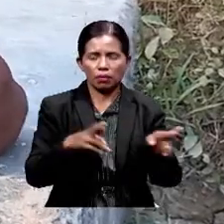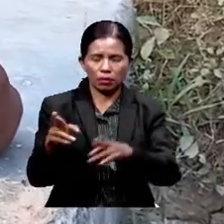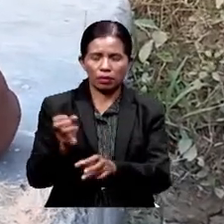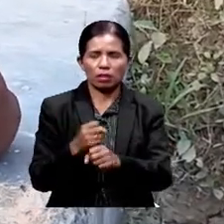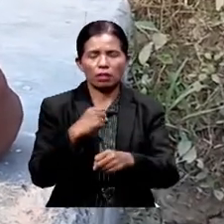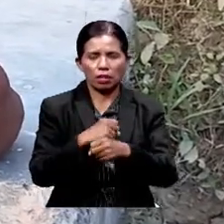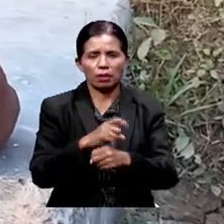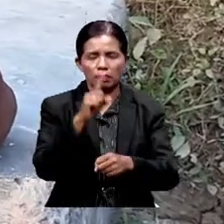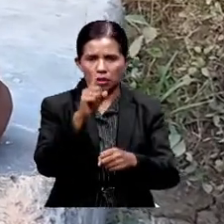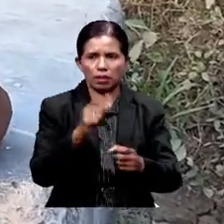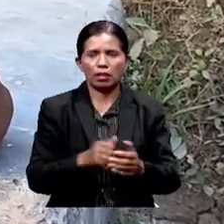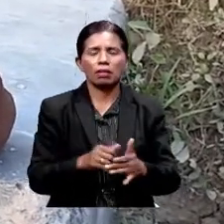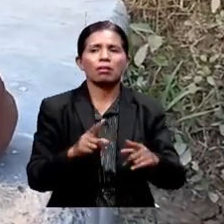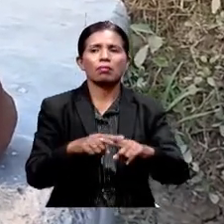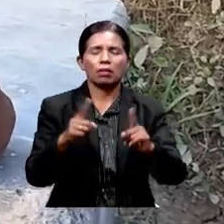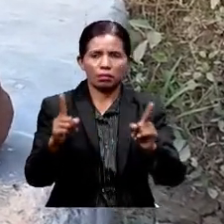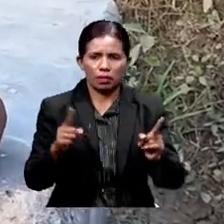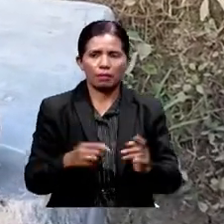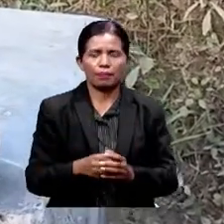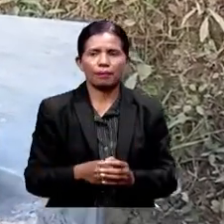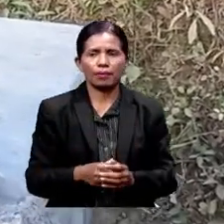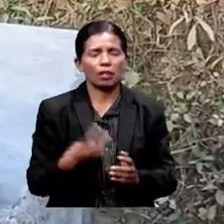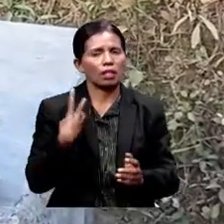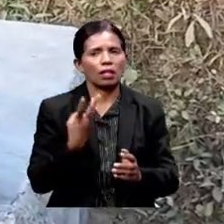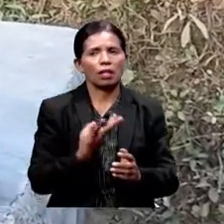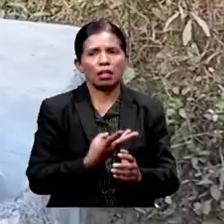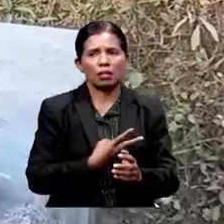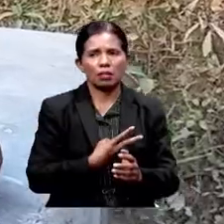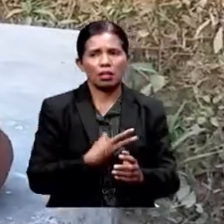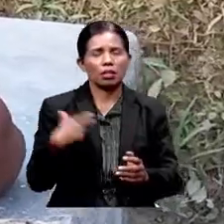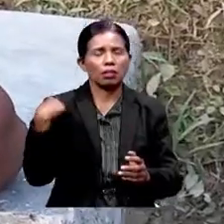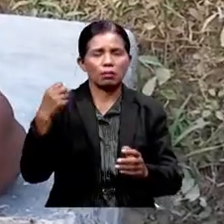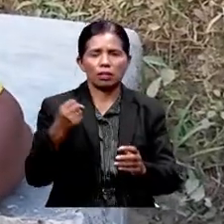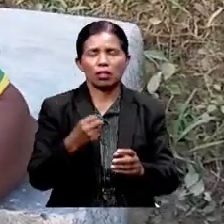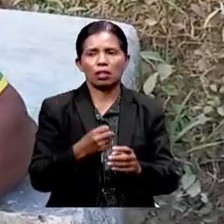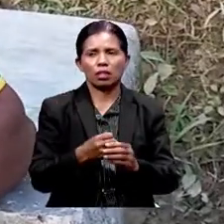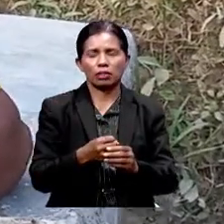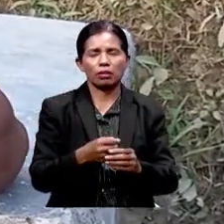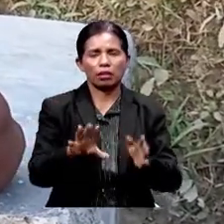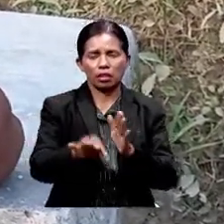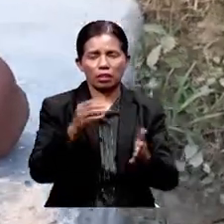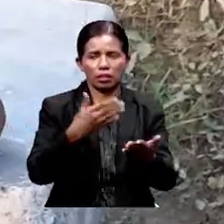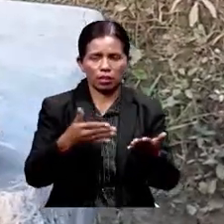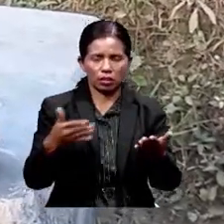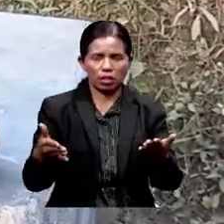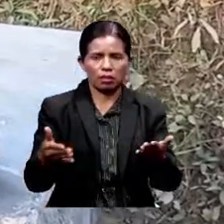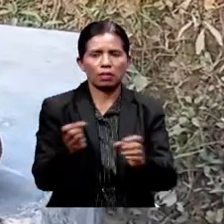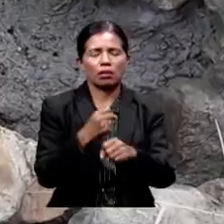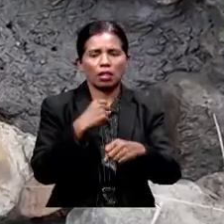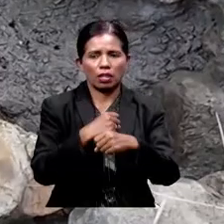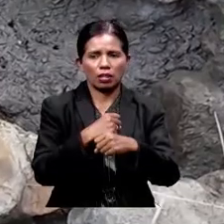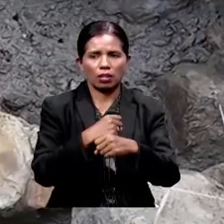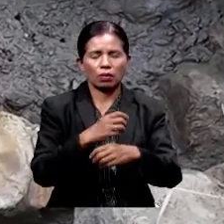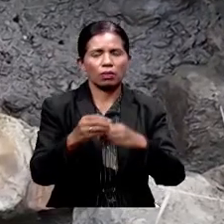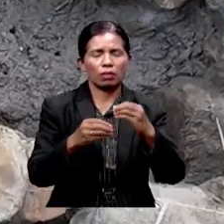mesa. Mas ve, a me laia vita a tu etan material a construção de Lima